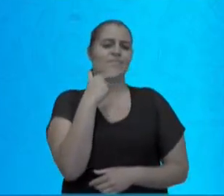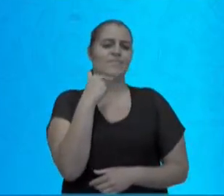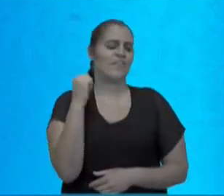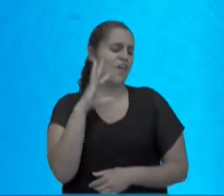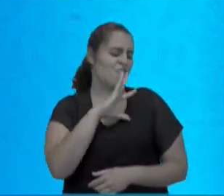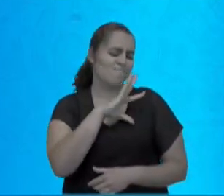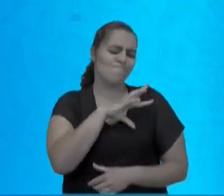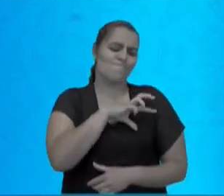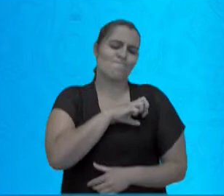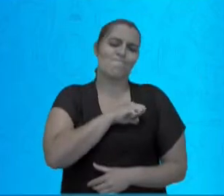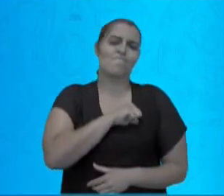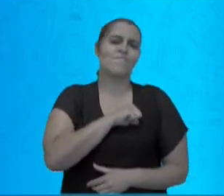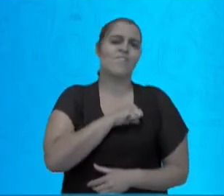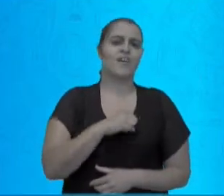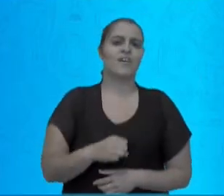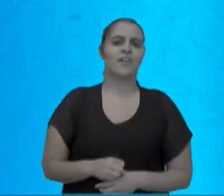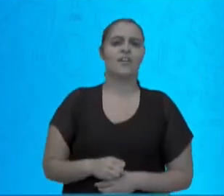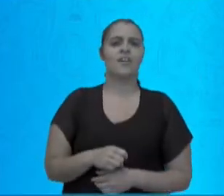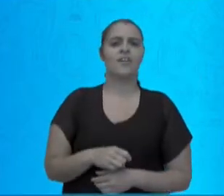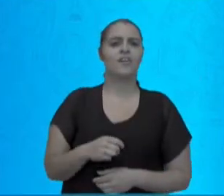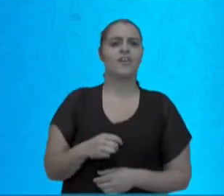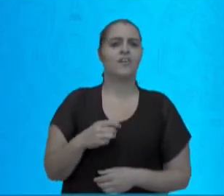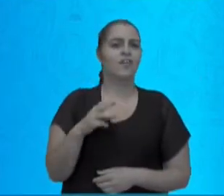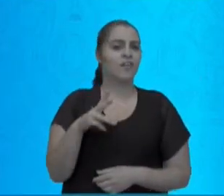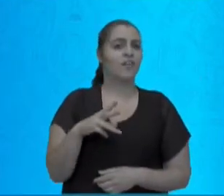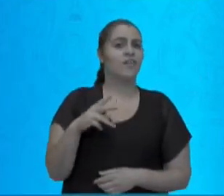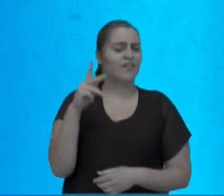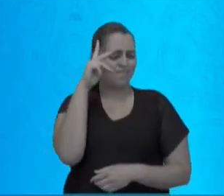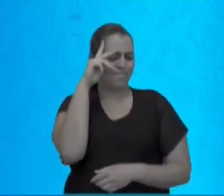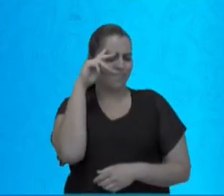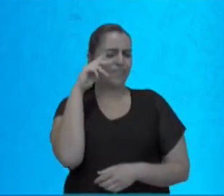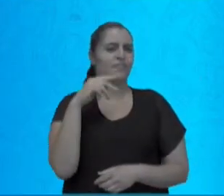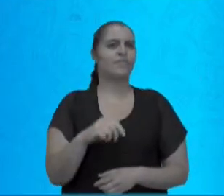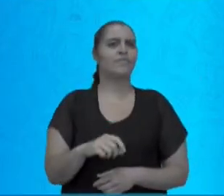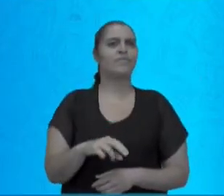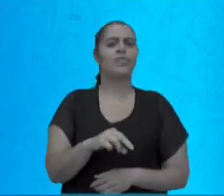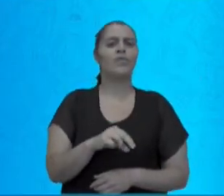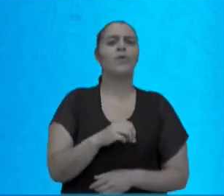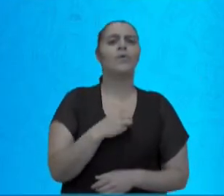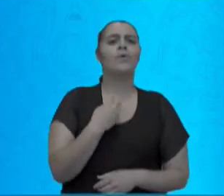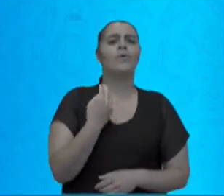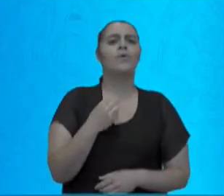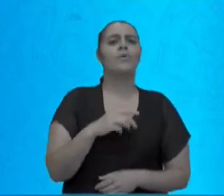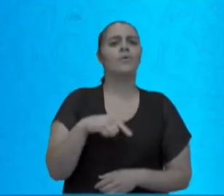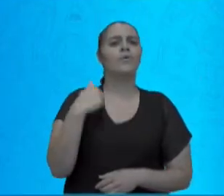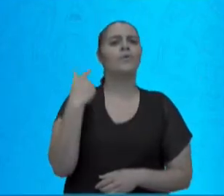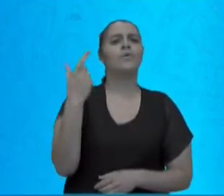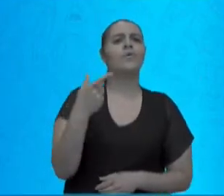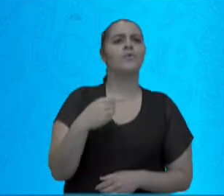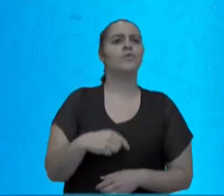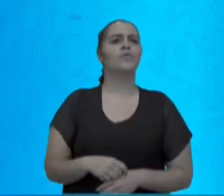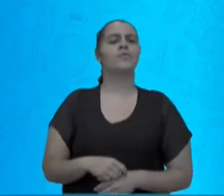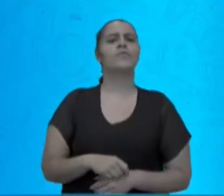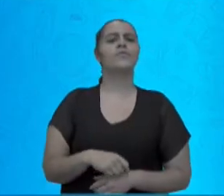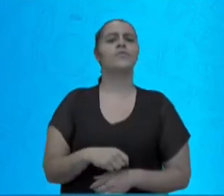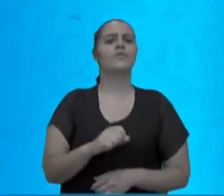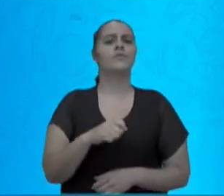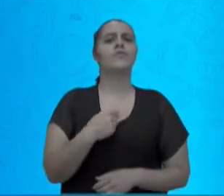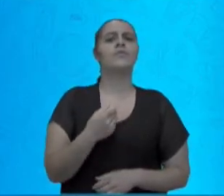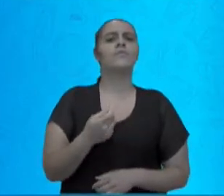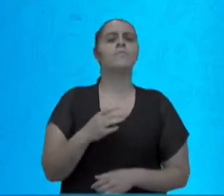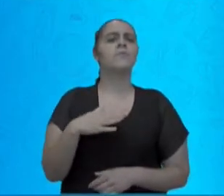ele. E só para lembrar, um outro símbolo da nossa nação está aqui. E